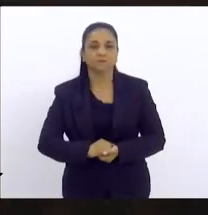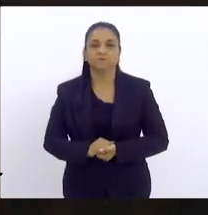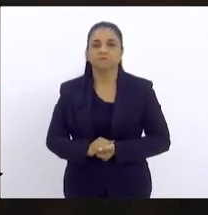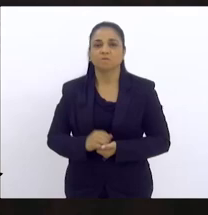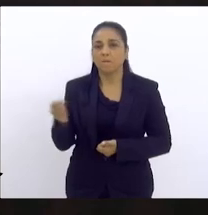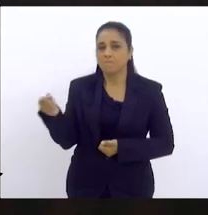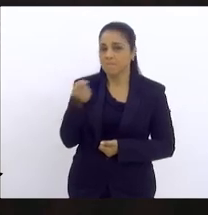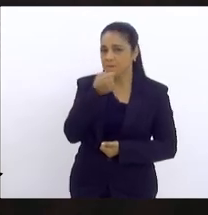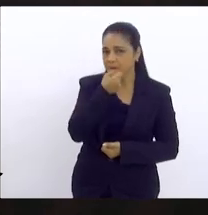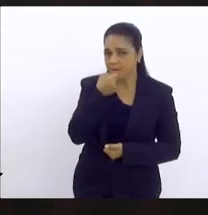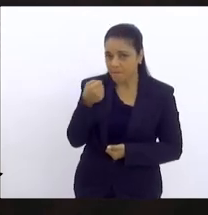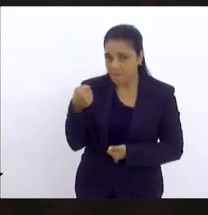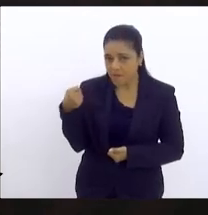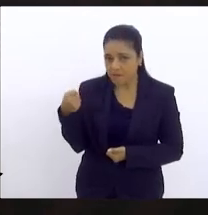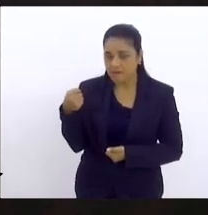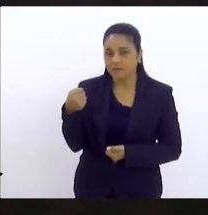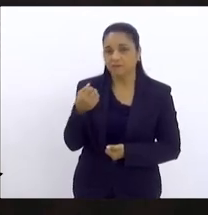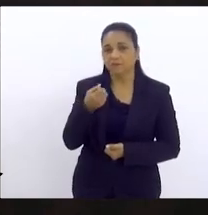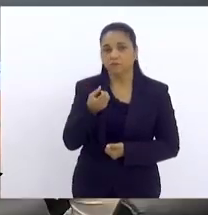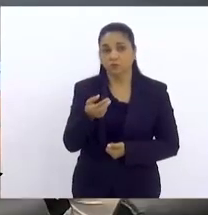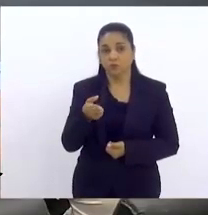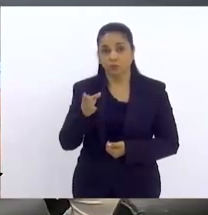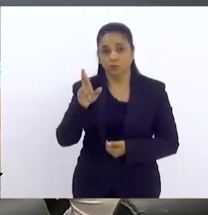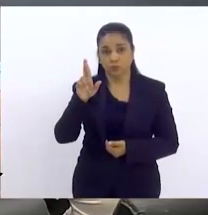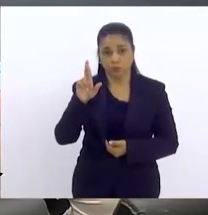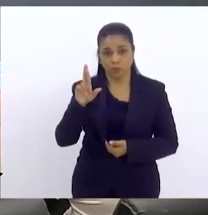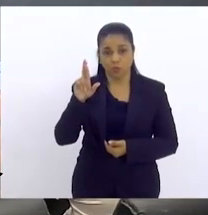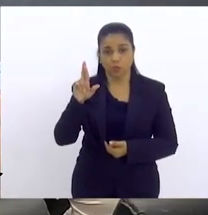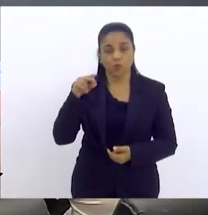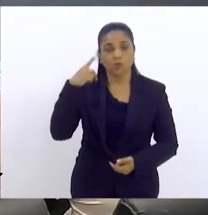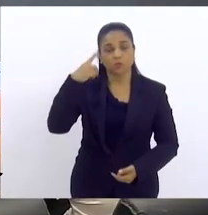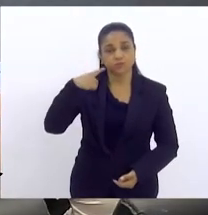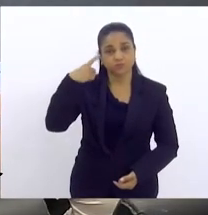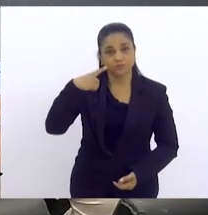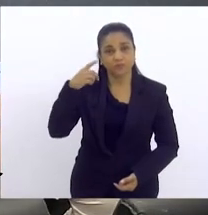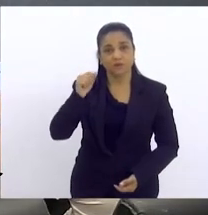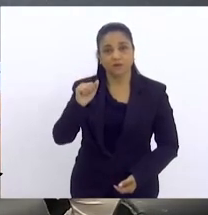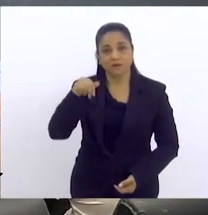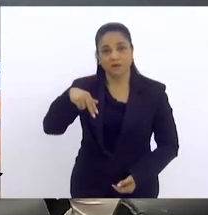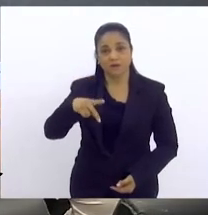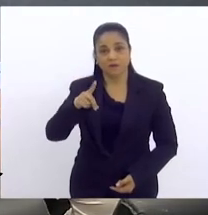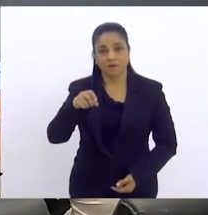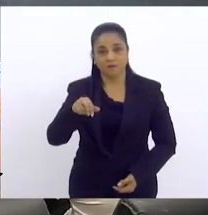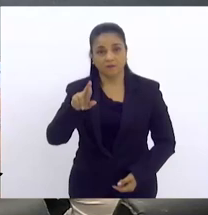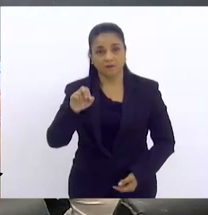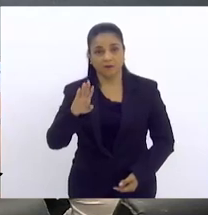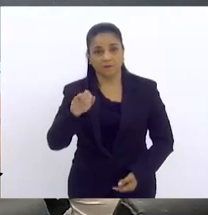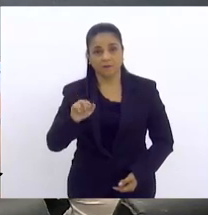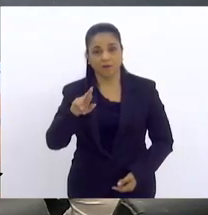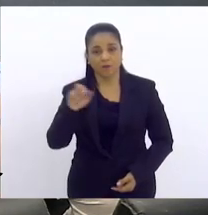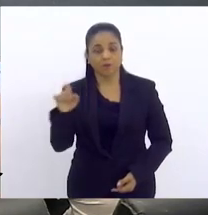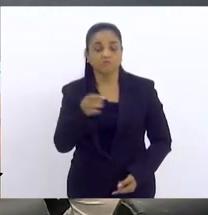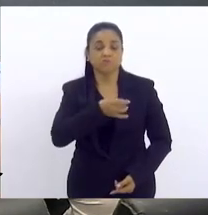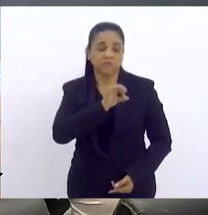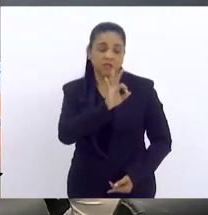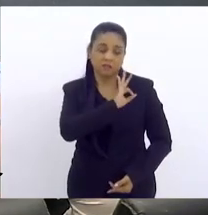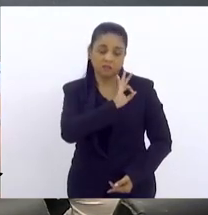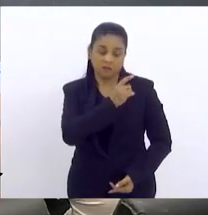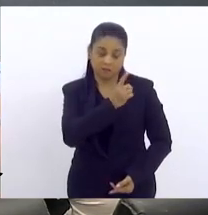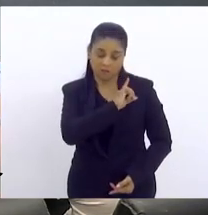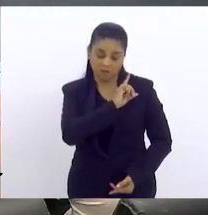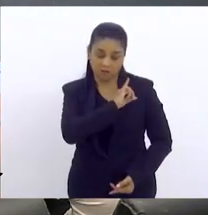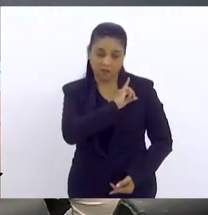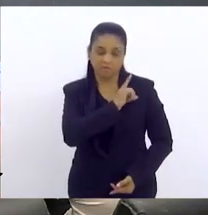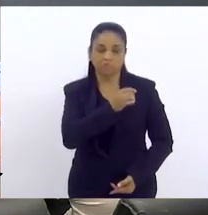passa a palavra então para Doutor André Barbosa delegado titular quinquagésima nona DP